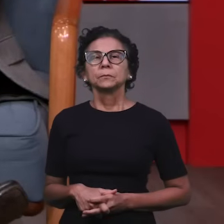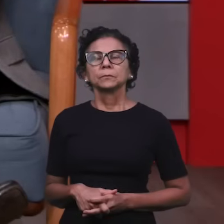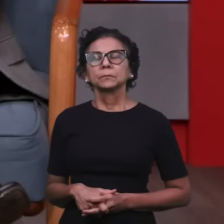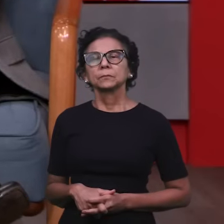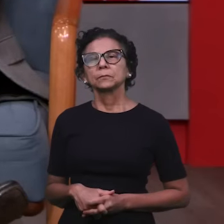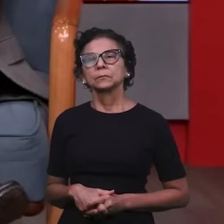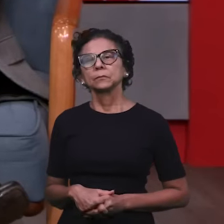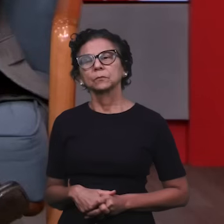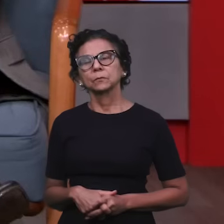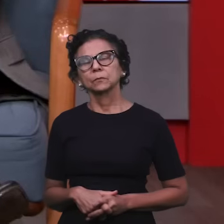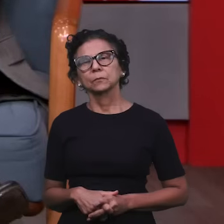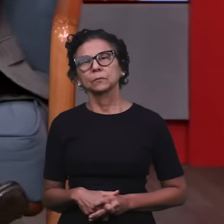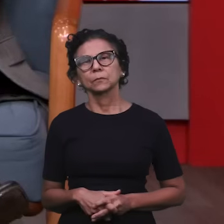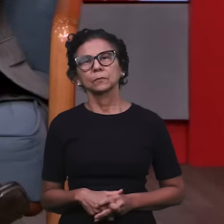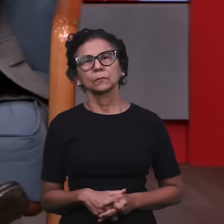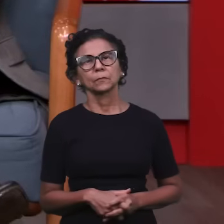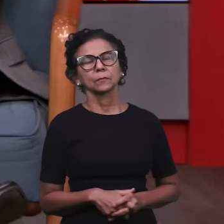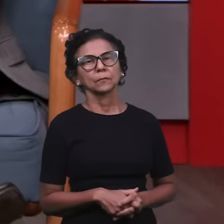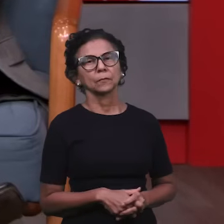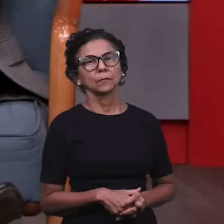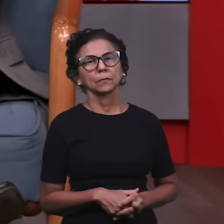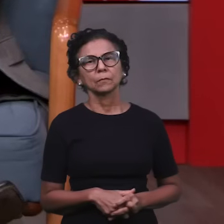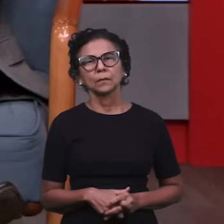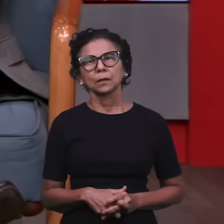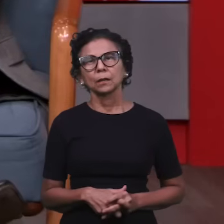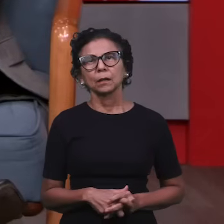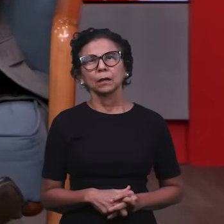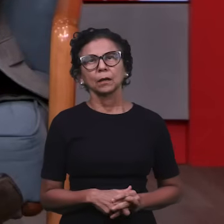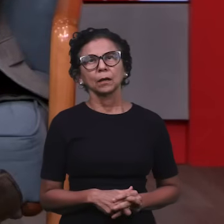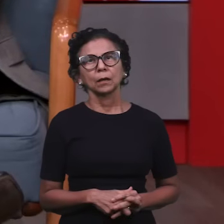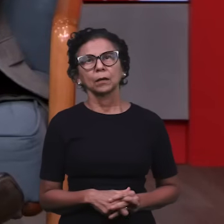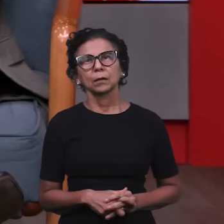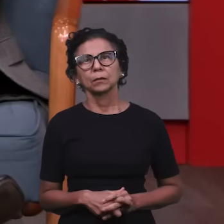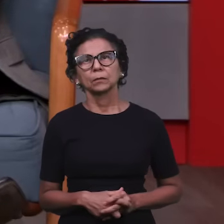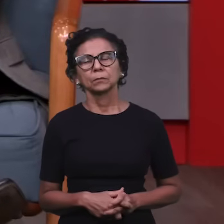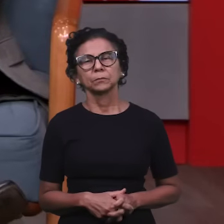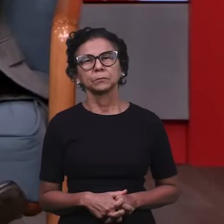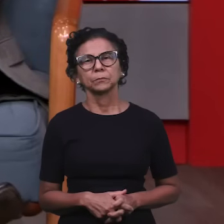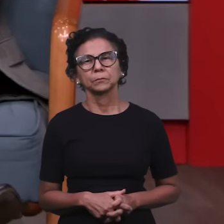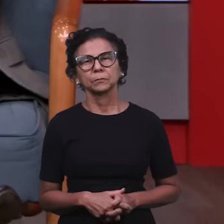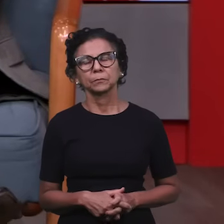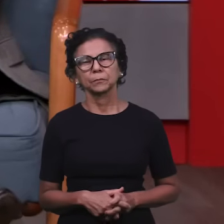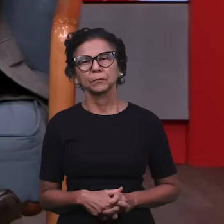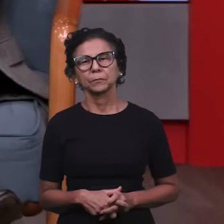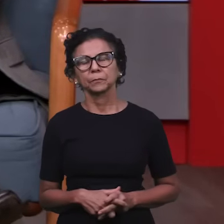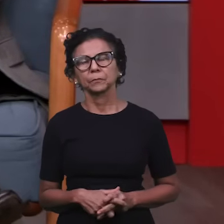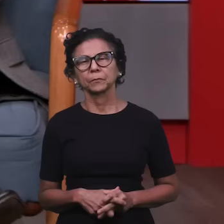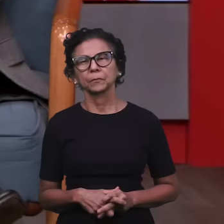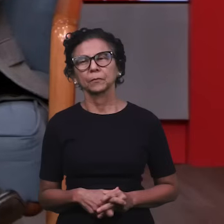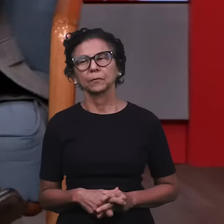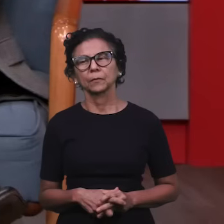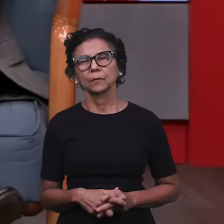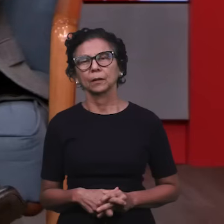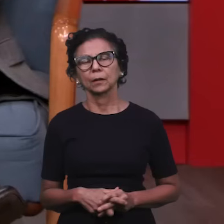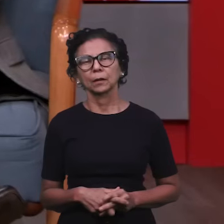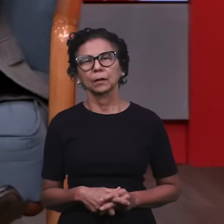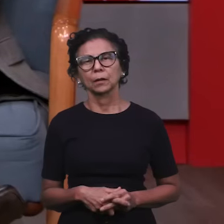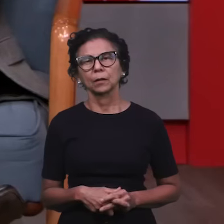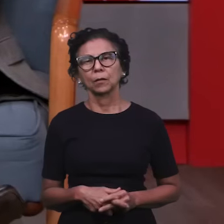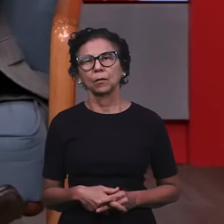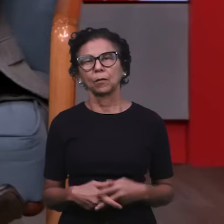lida no embate, do seu dia, porque a igreja